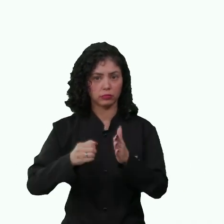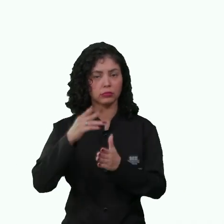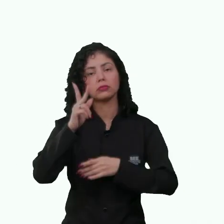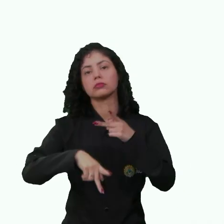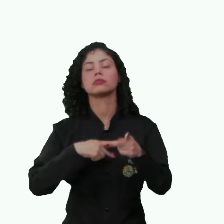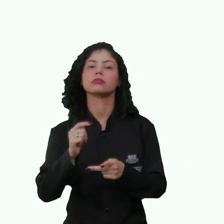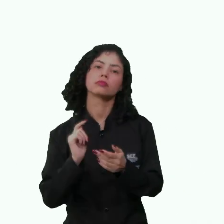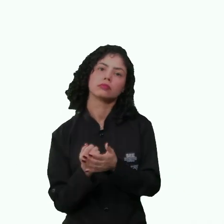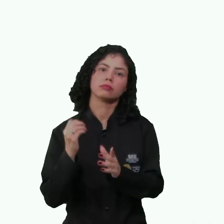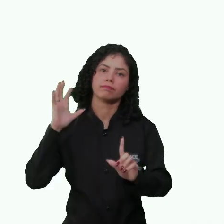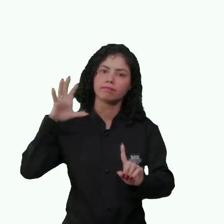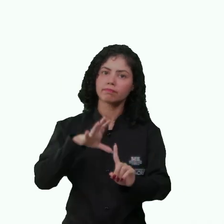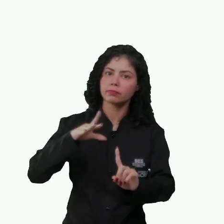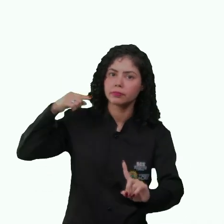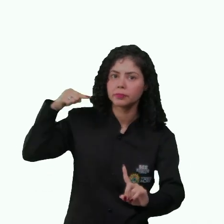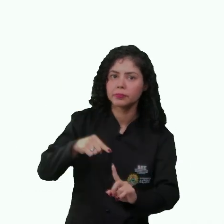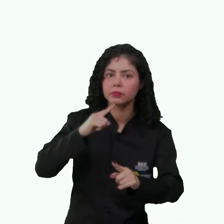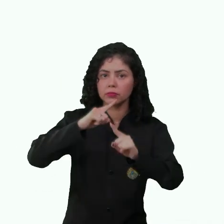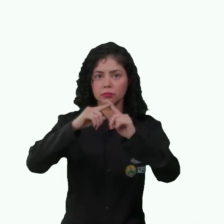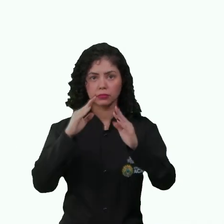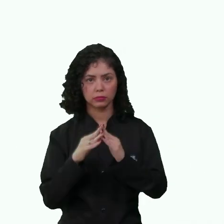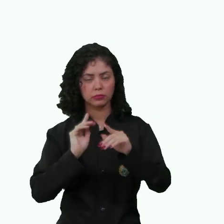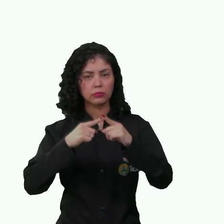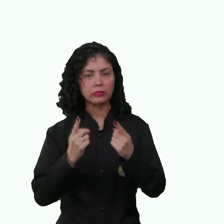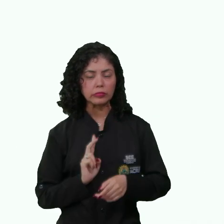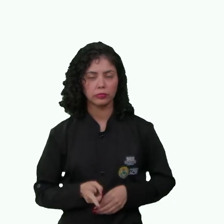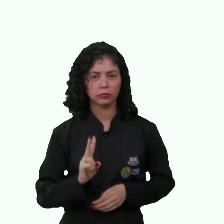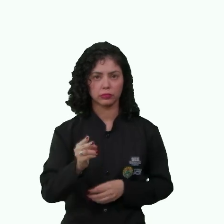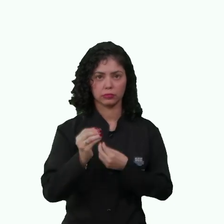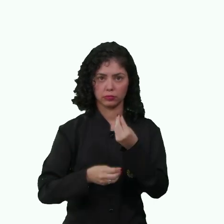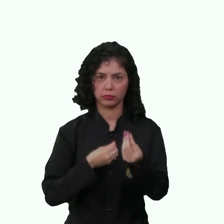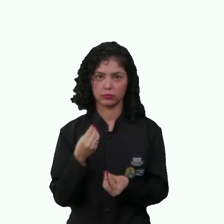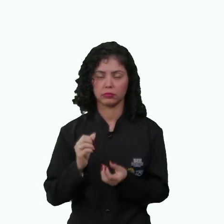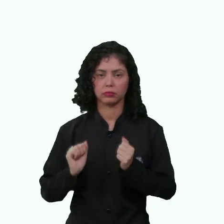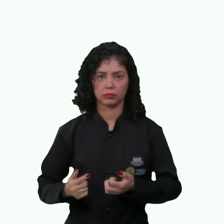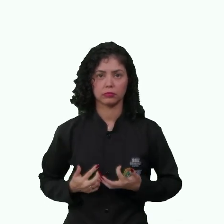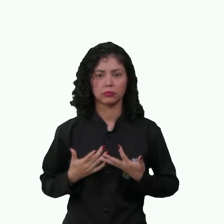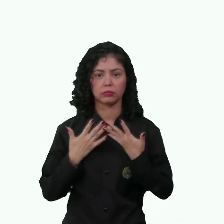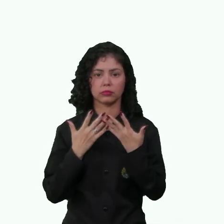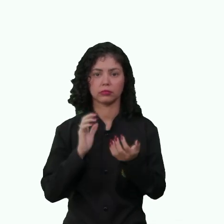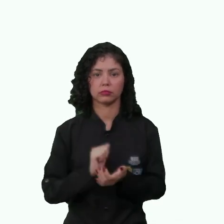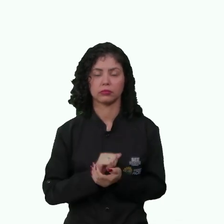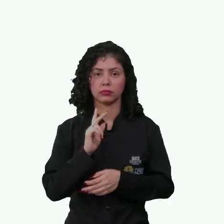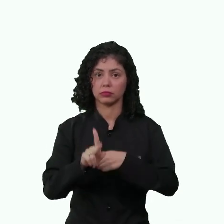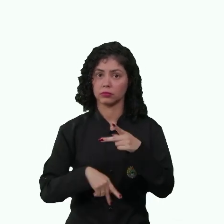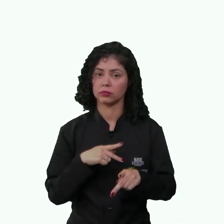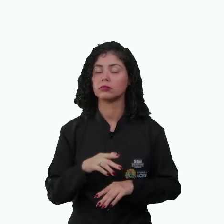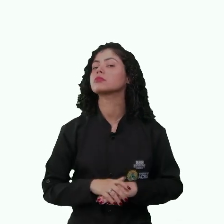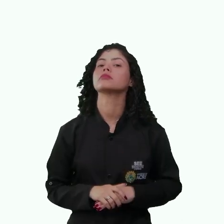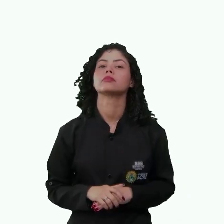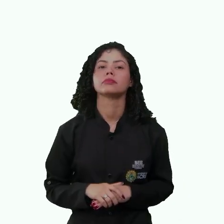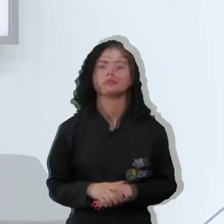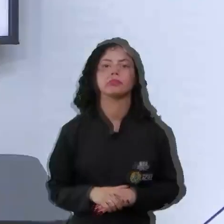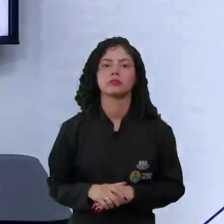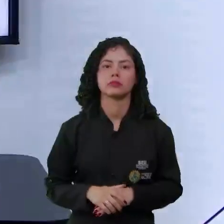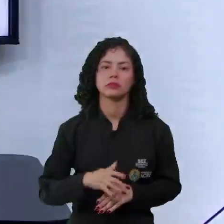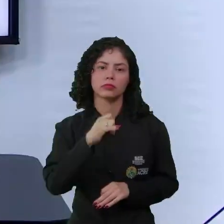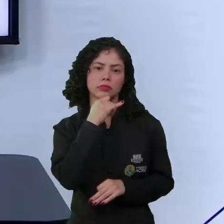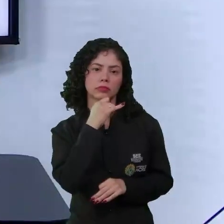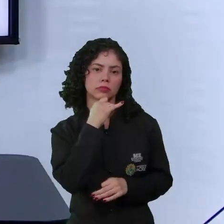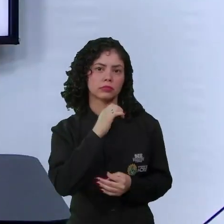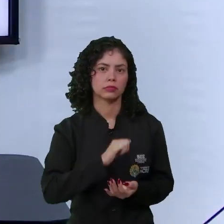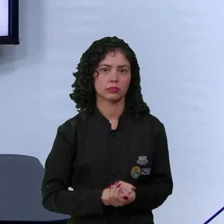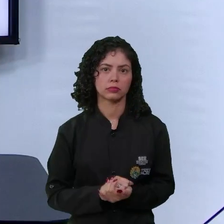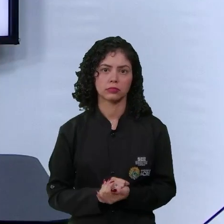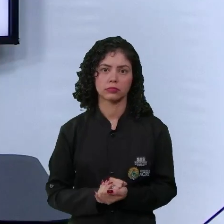populares foram reprimidas pela igreja, mas persistiam como manifestações genuínas do povo. Aqui eu tenho, por exemplo,